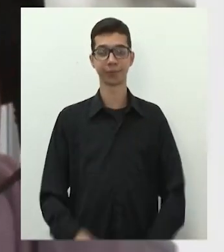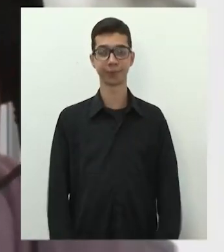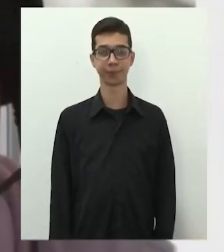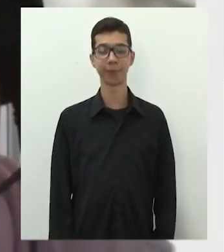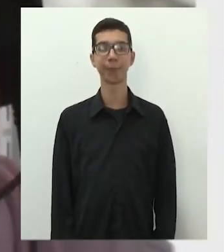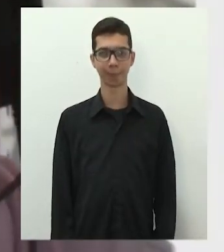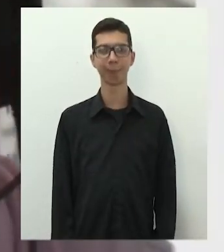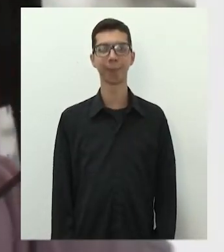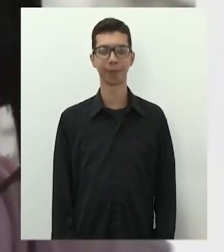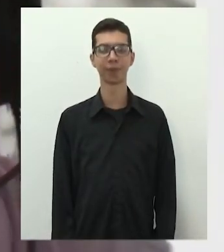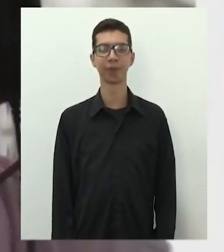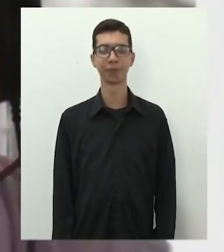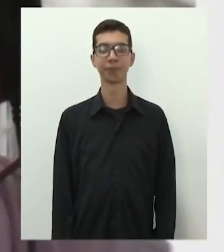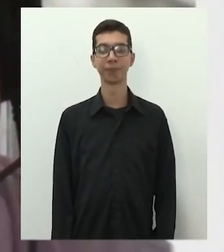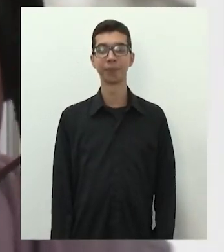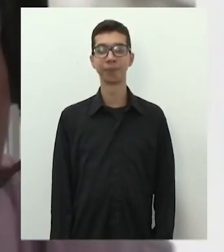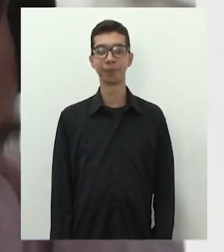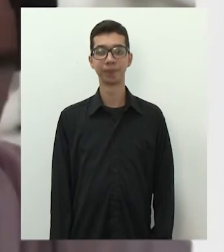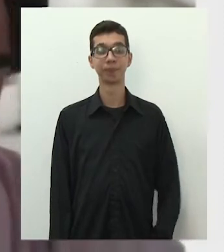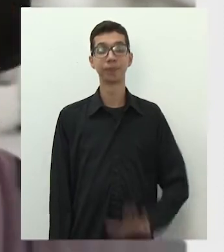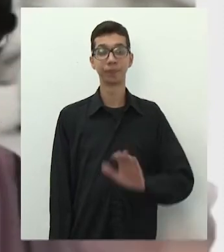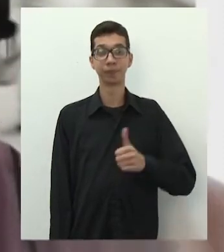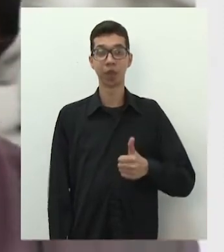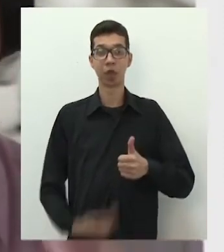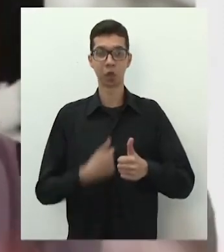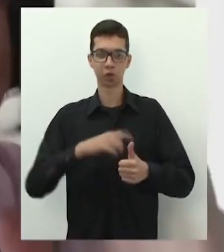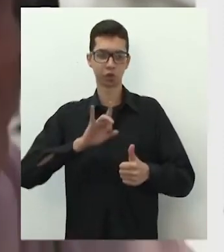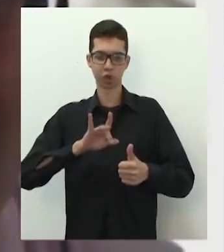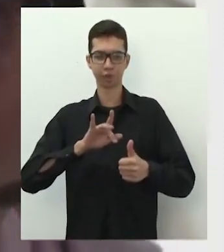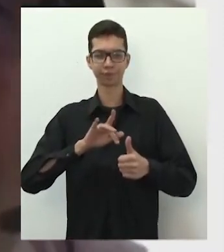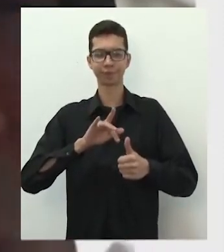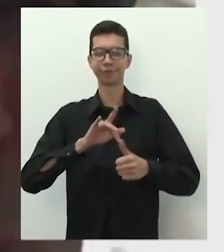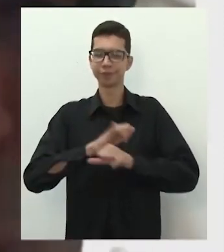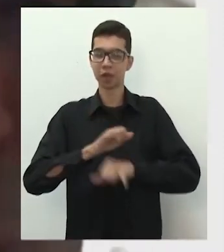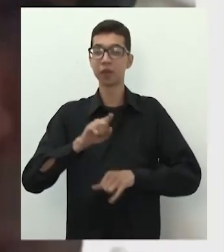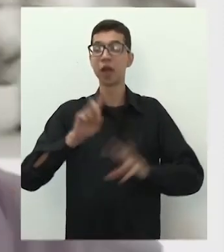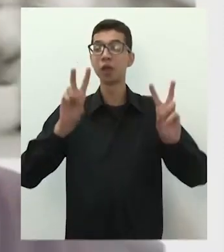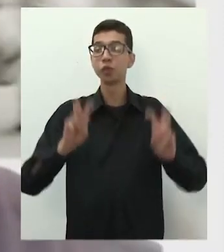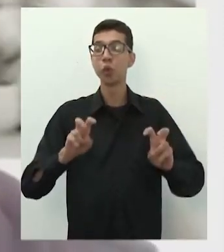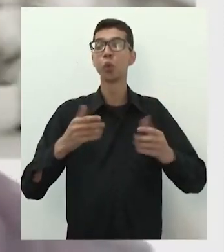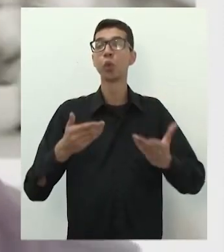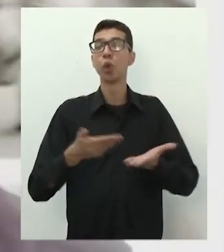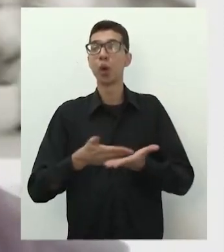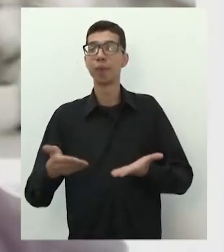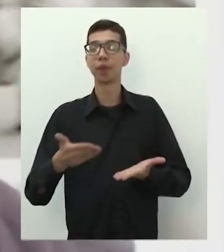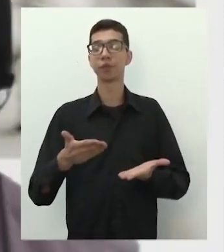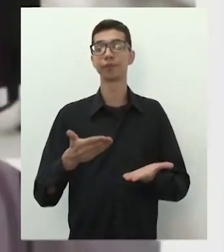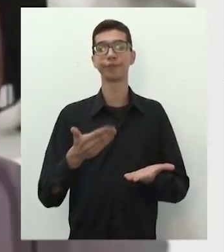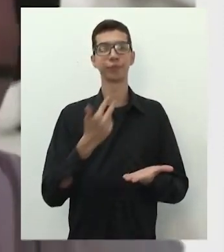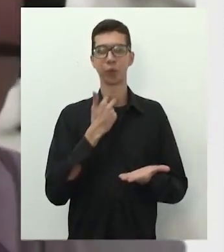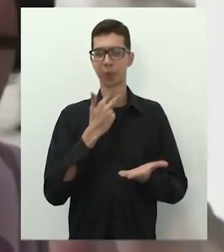na internet. E o professor Vladimir também, de que essa identidade que eles constroem também na internet,